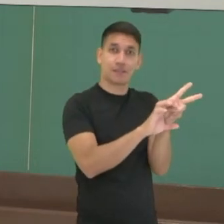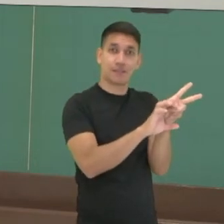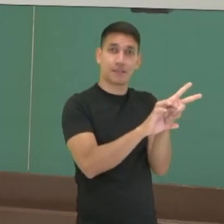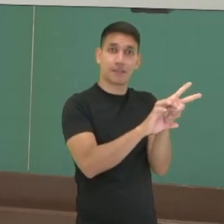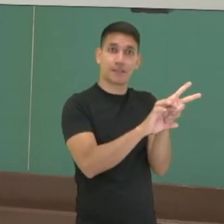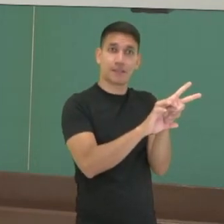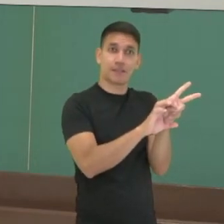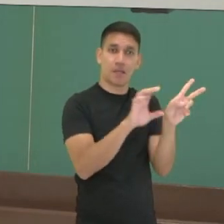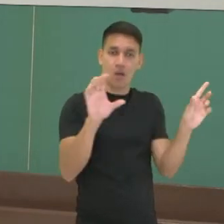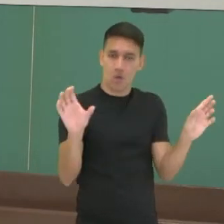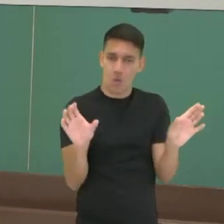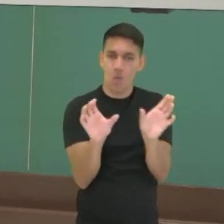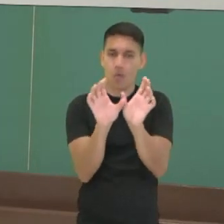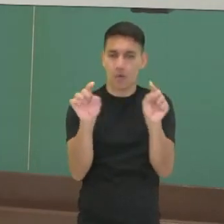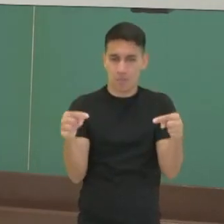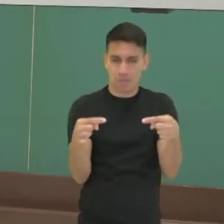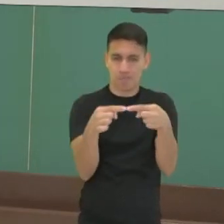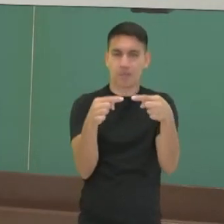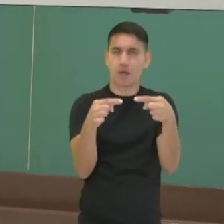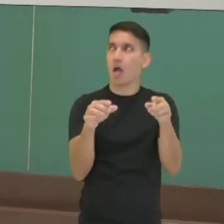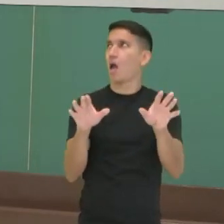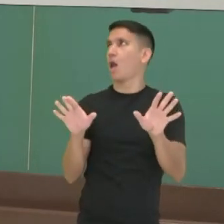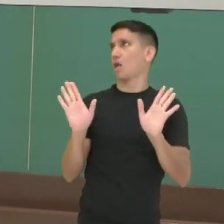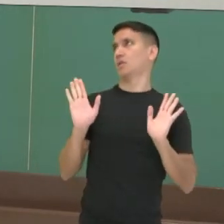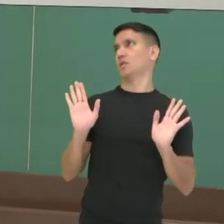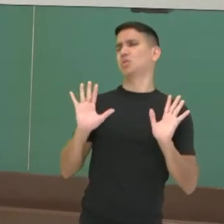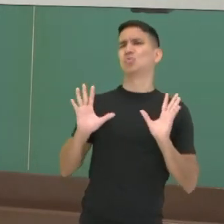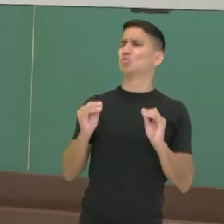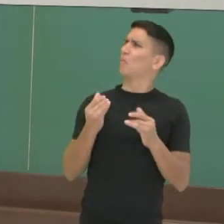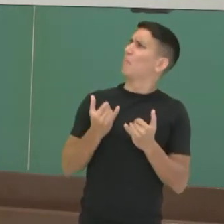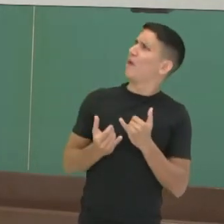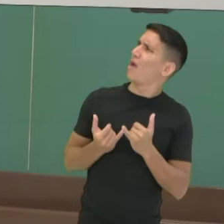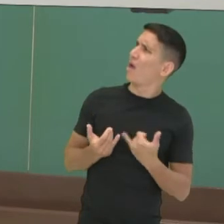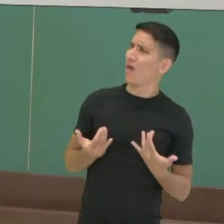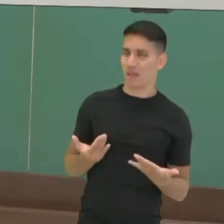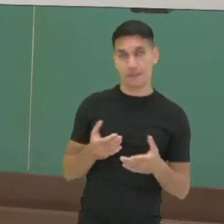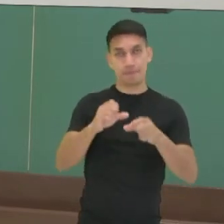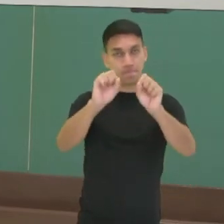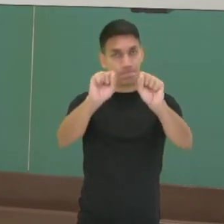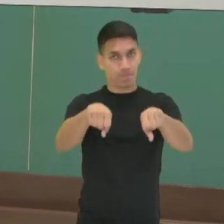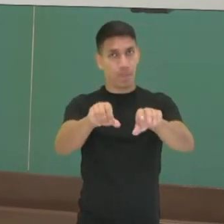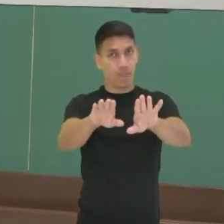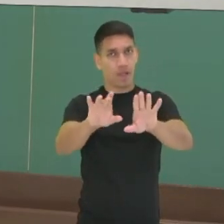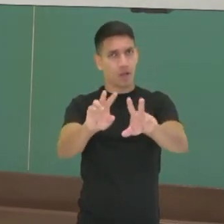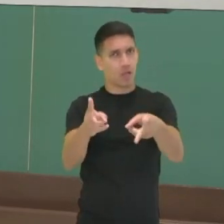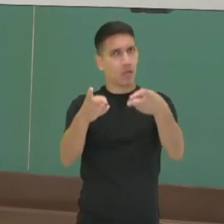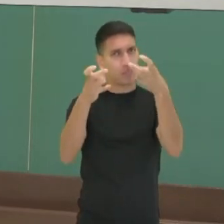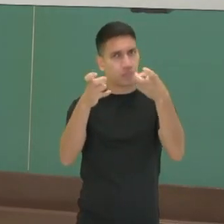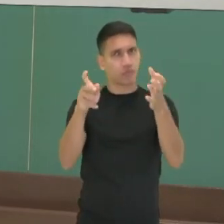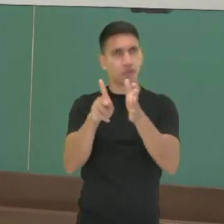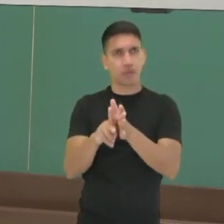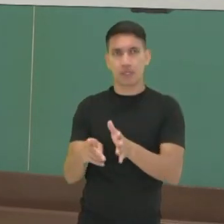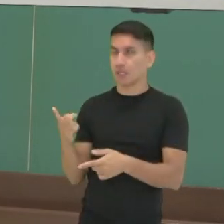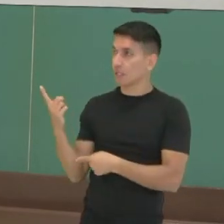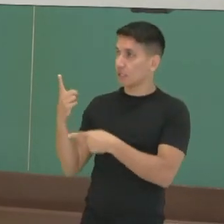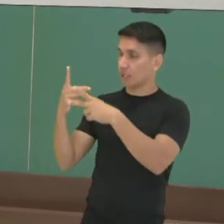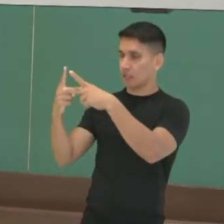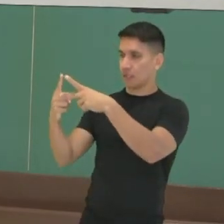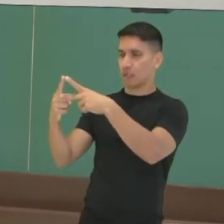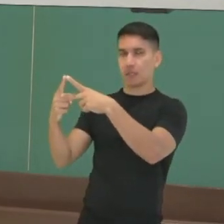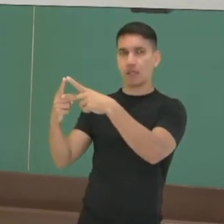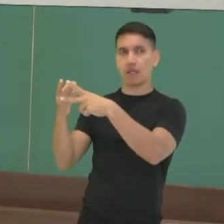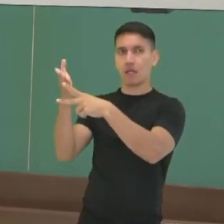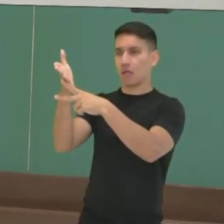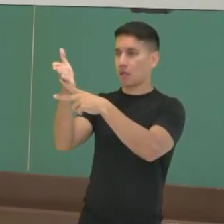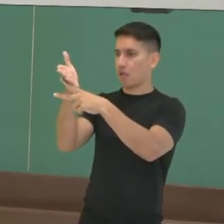coincidiu com esse ponto C. Ah, professora, mas é tudo tão parecido. Sim, mas percebam que essa minha